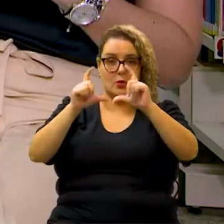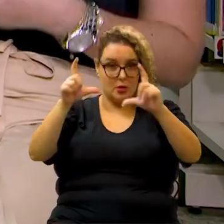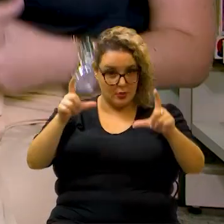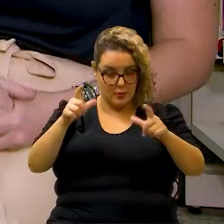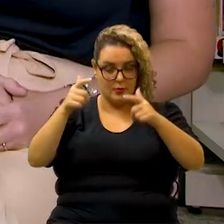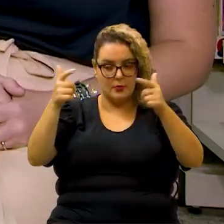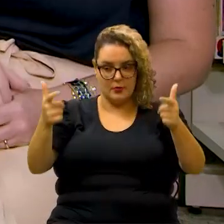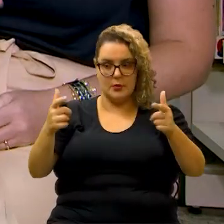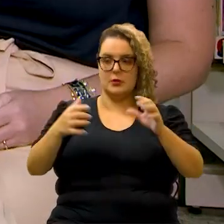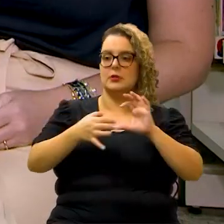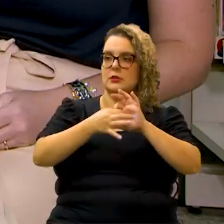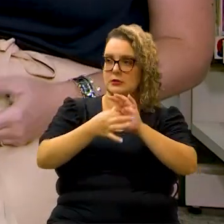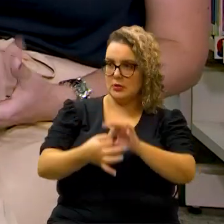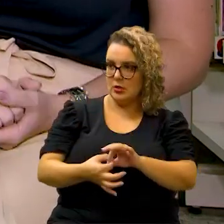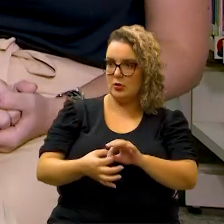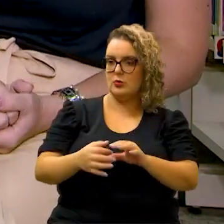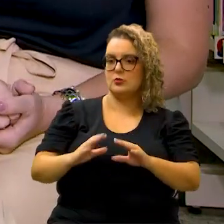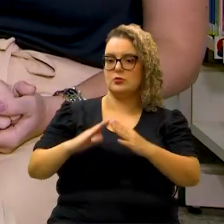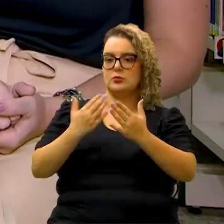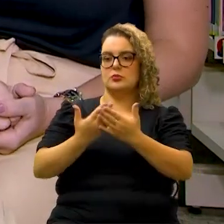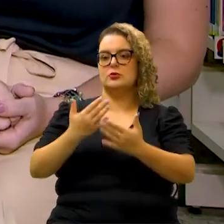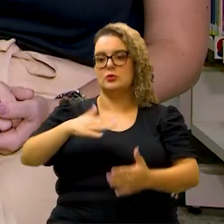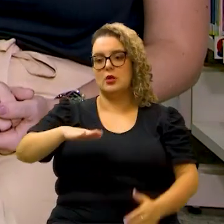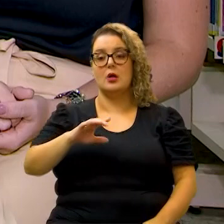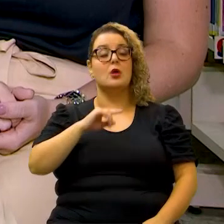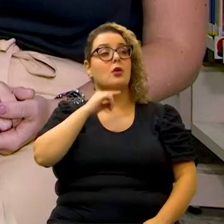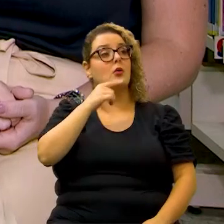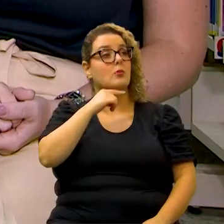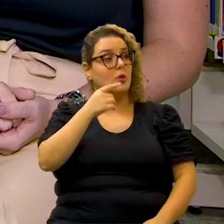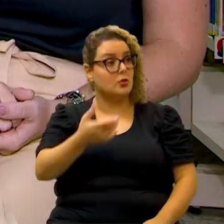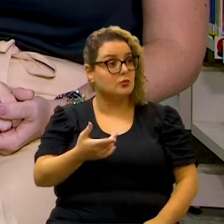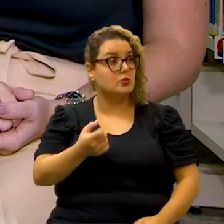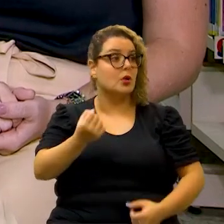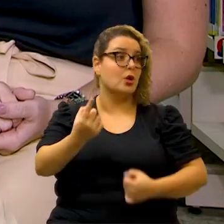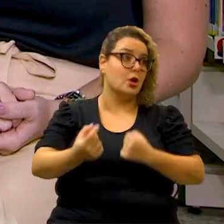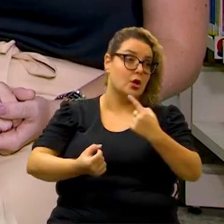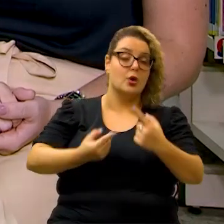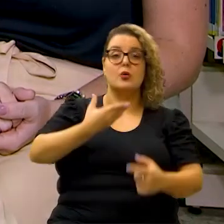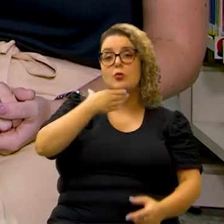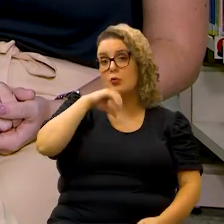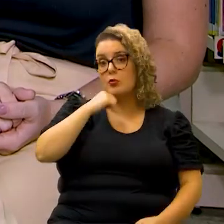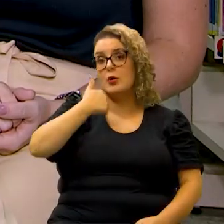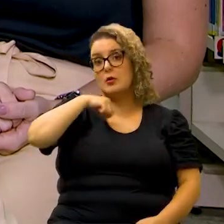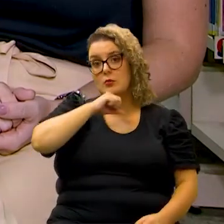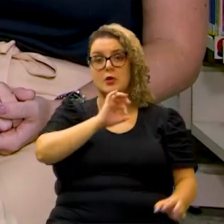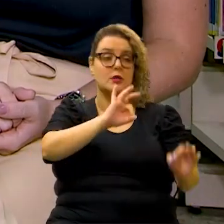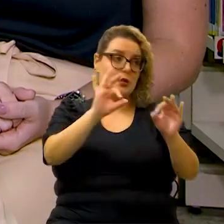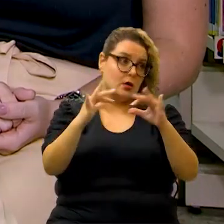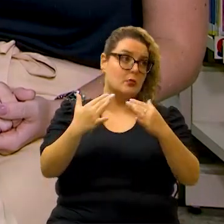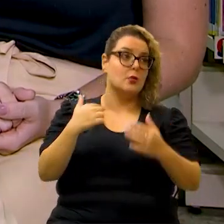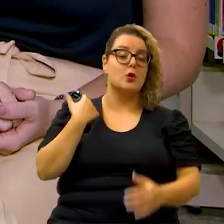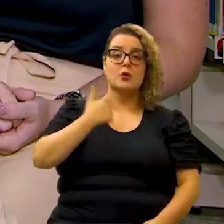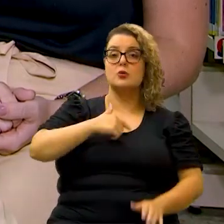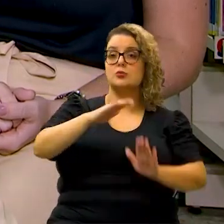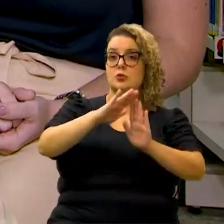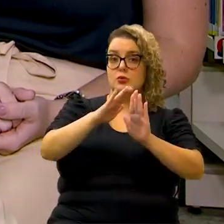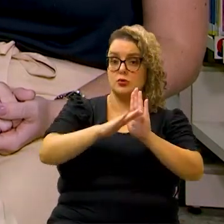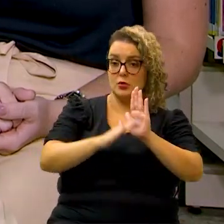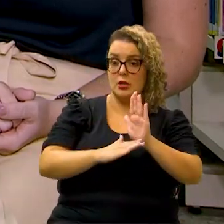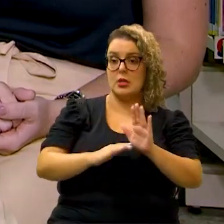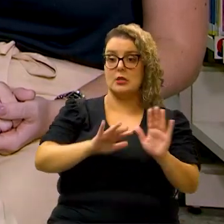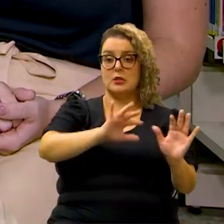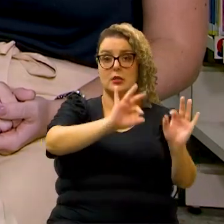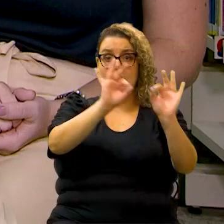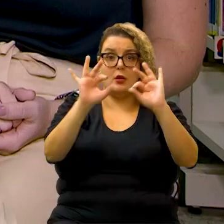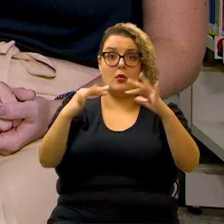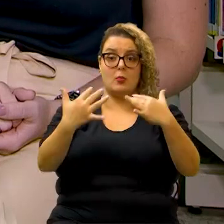assim gradativa, né? Nesse contexto escolar. Bom, uma dúvida que certamente alguns pais que estão assistindo a gente, porque o